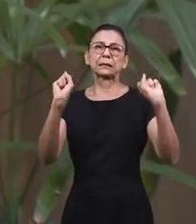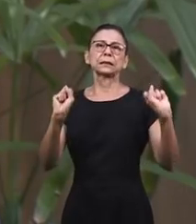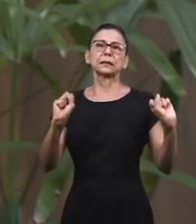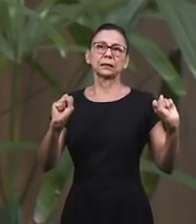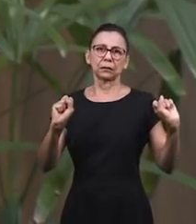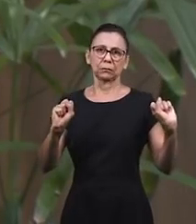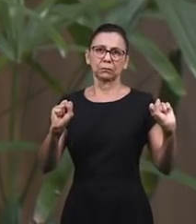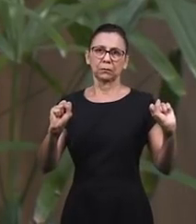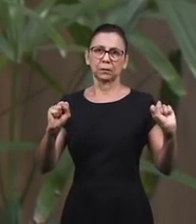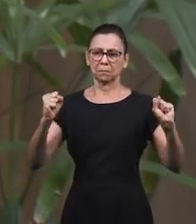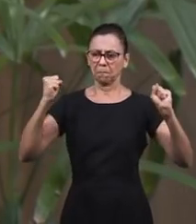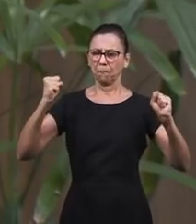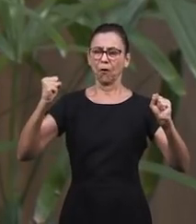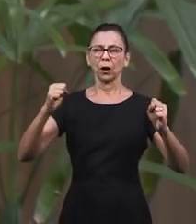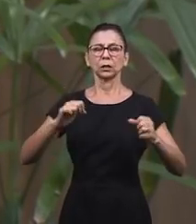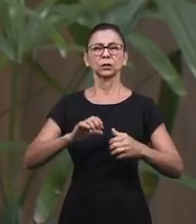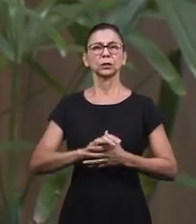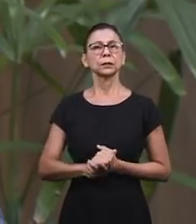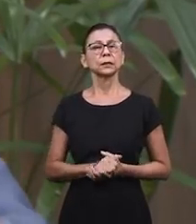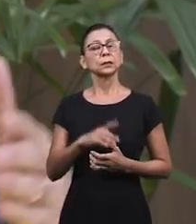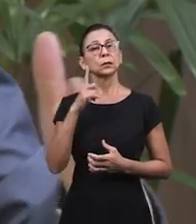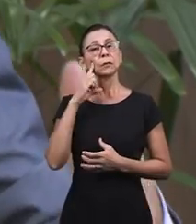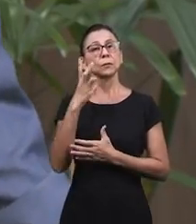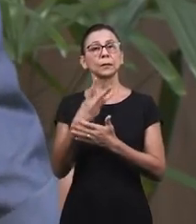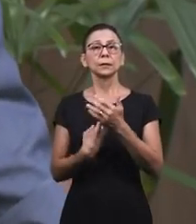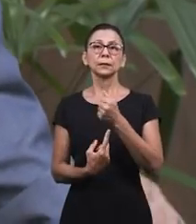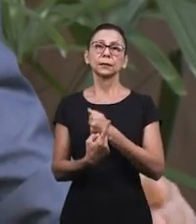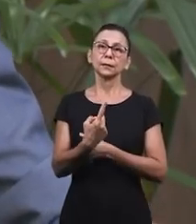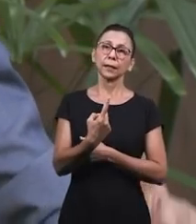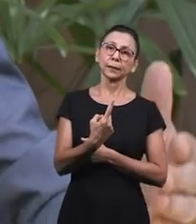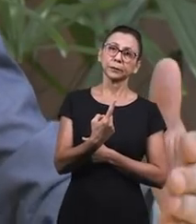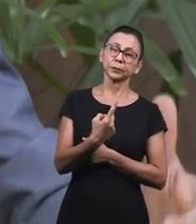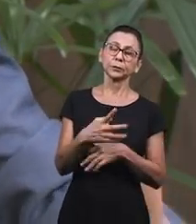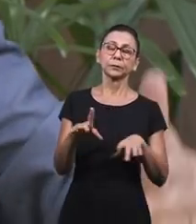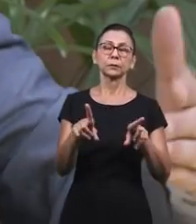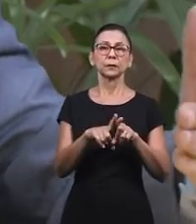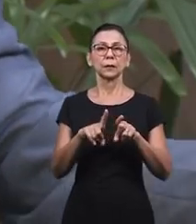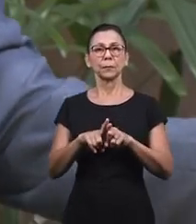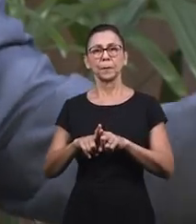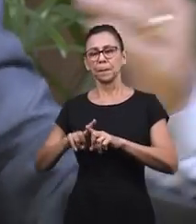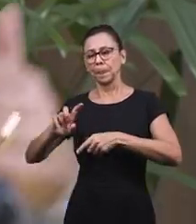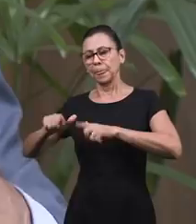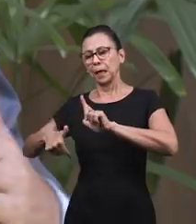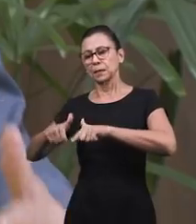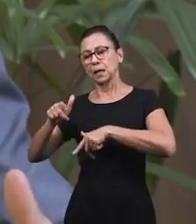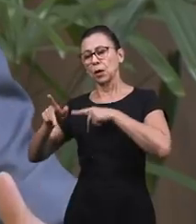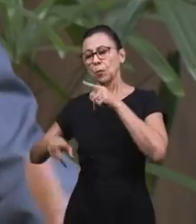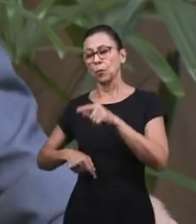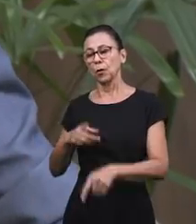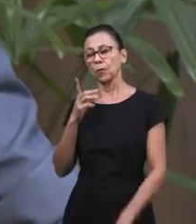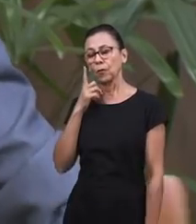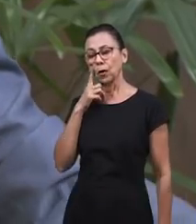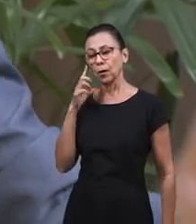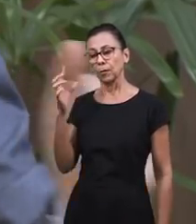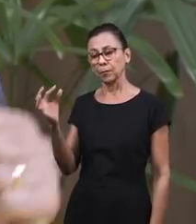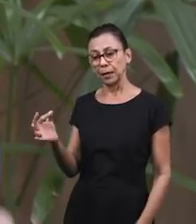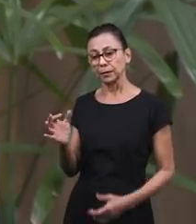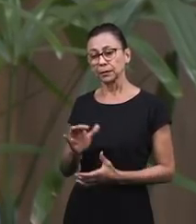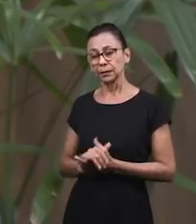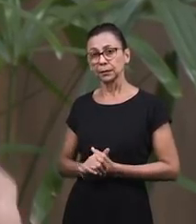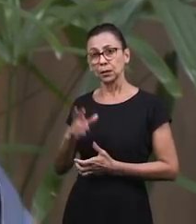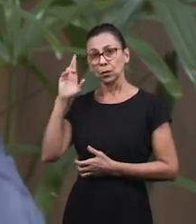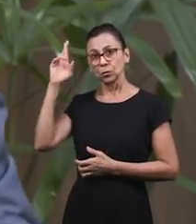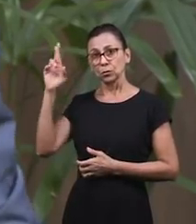ali o Filho e o Espírito Santo. Ouve, ó Israel, o Senhor nosso Deus é o único Senhor. Então, sempre a ênfase do